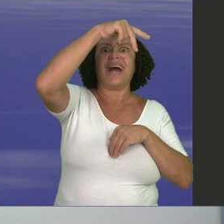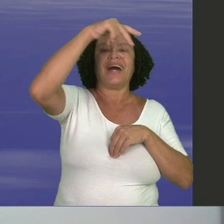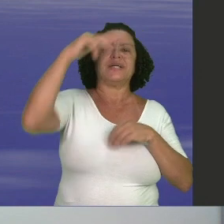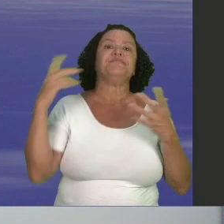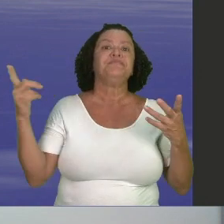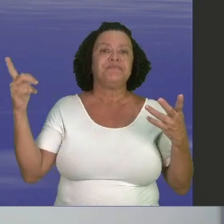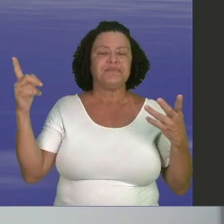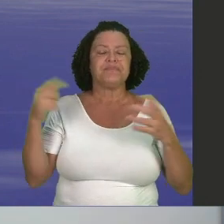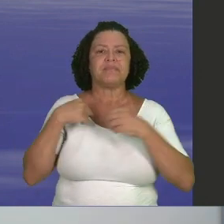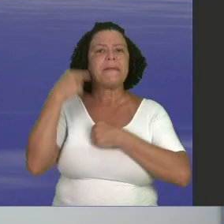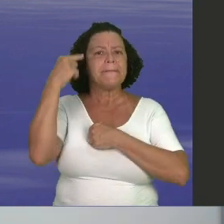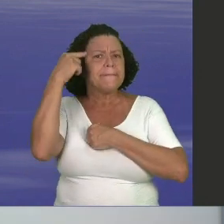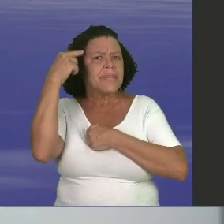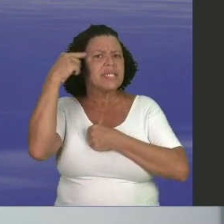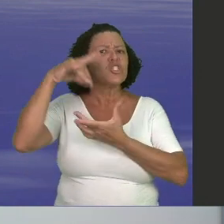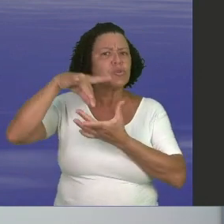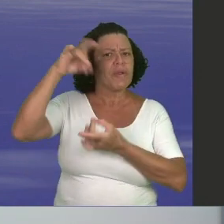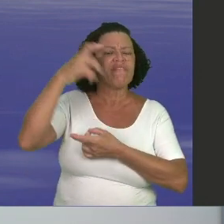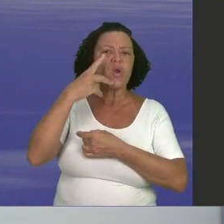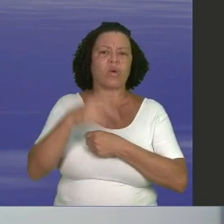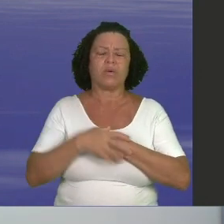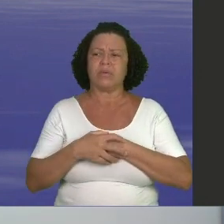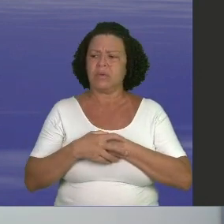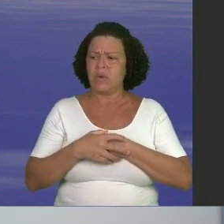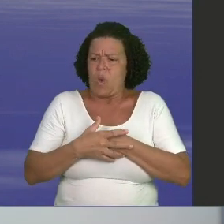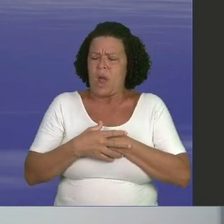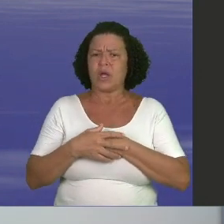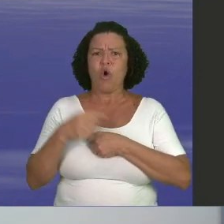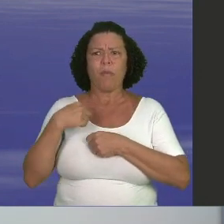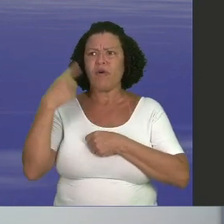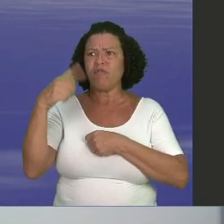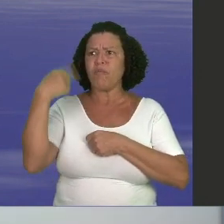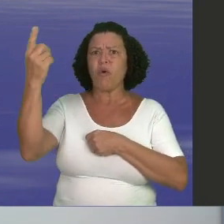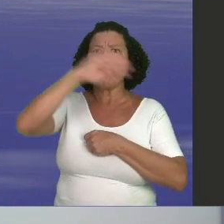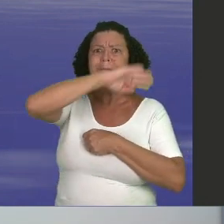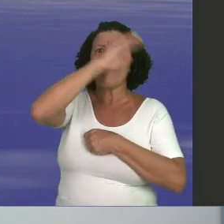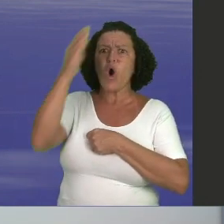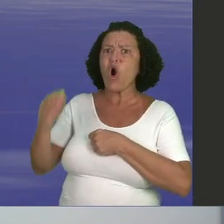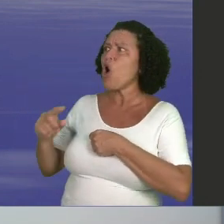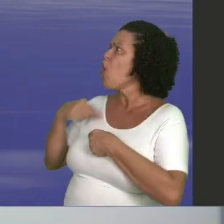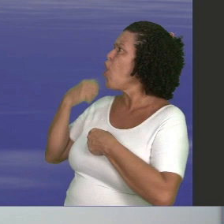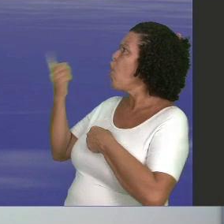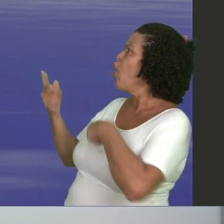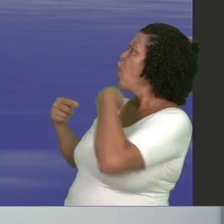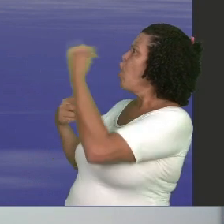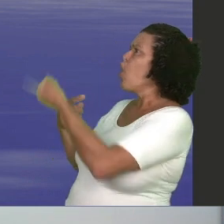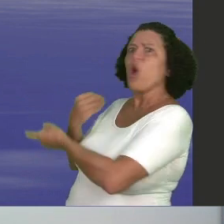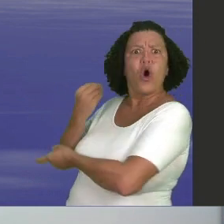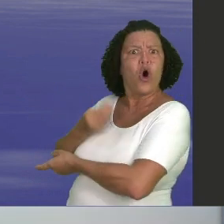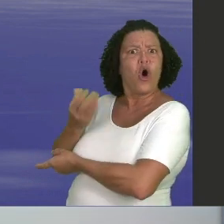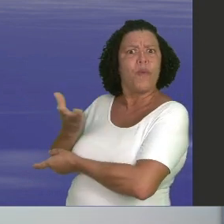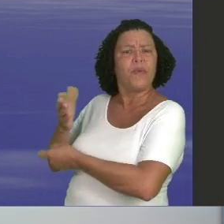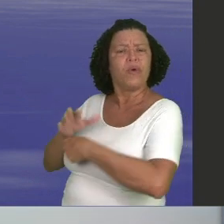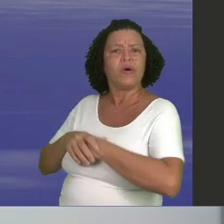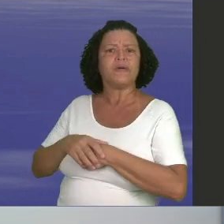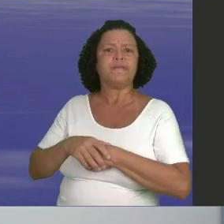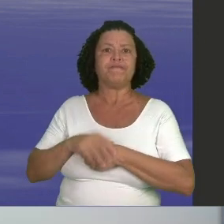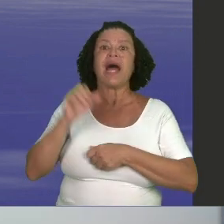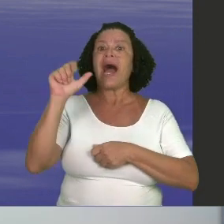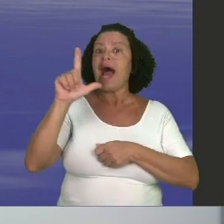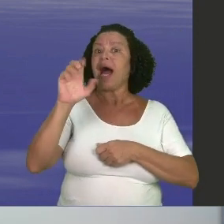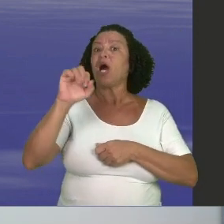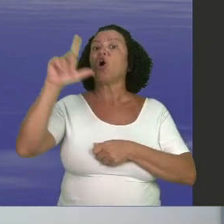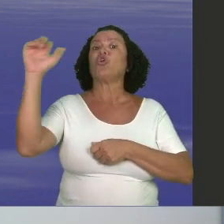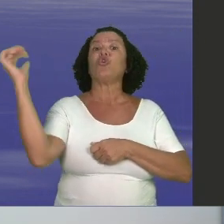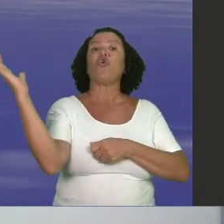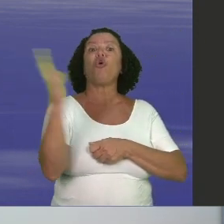ele mentalmente, né, espiritualmente falou: como é que eu vou passar por esses dois montes? Aí veio a luz, a minha